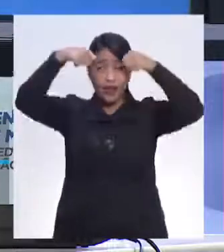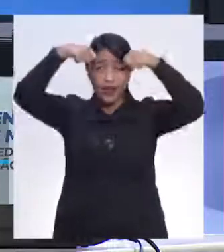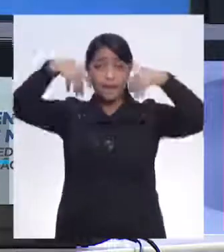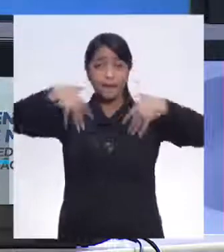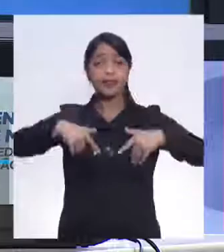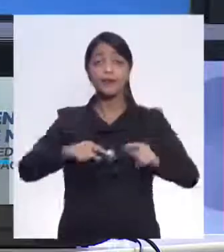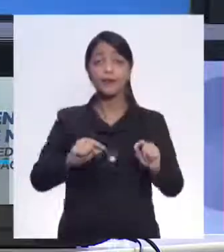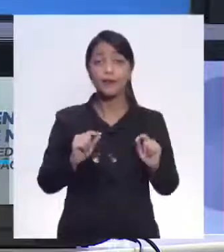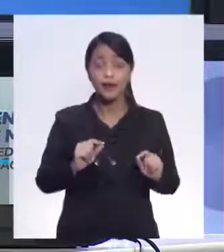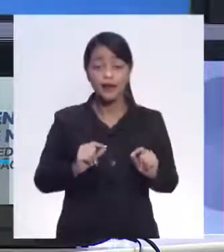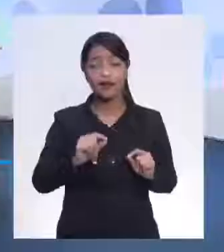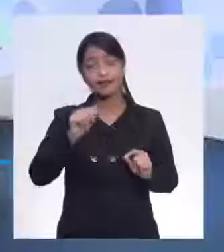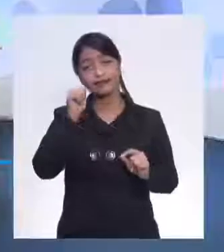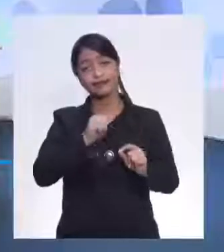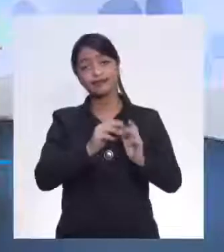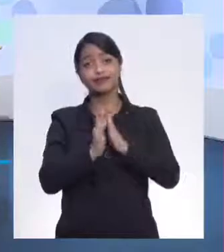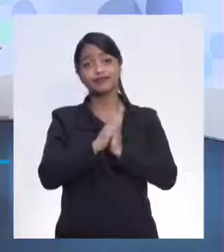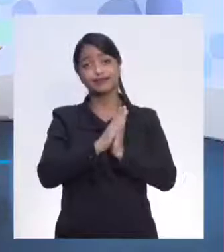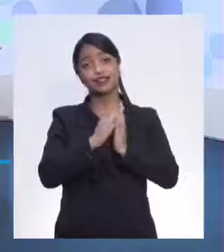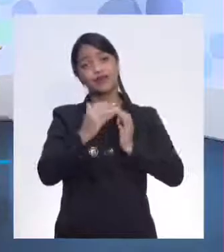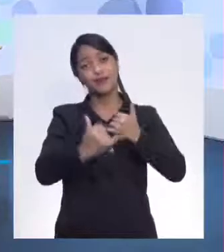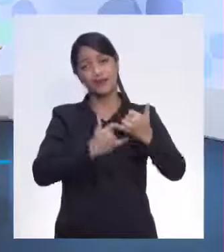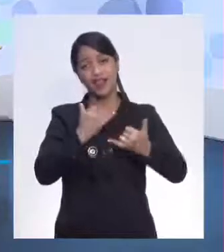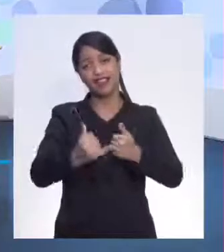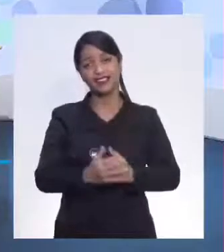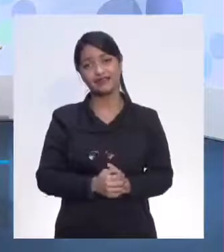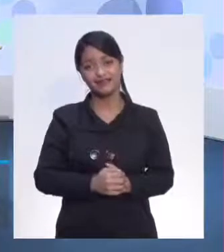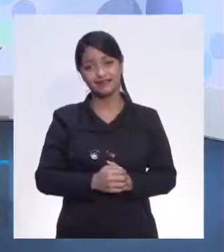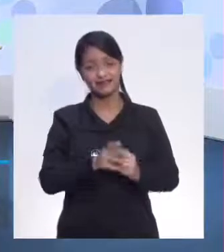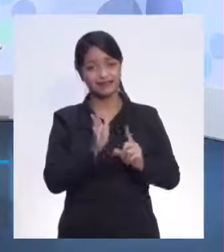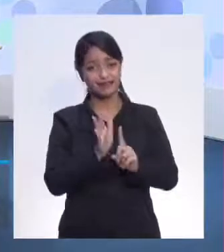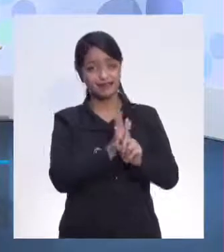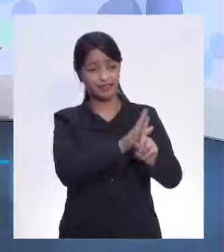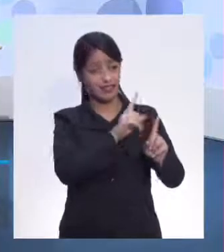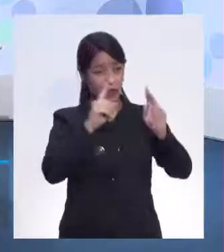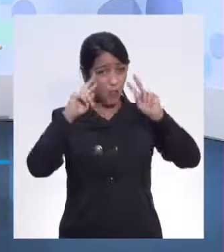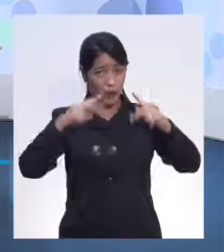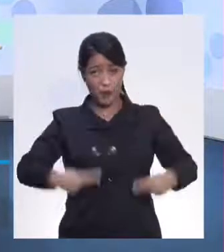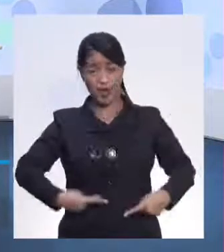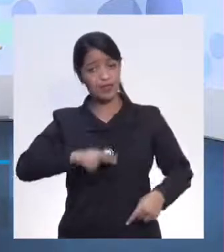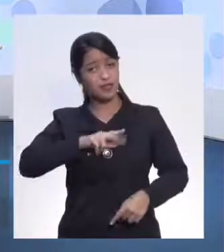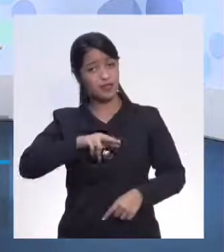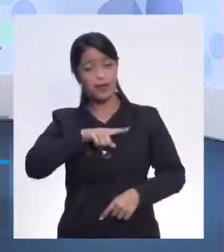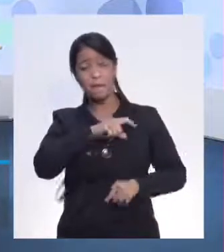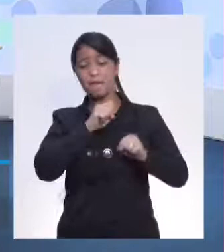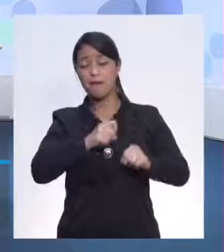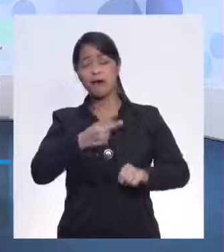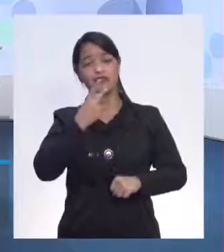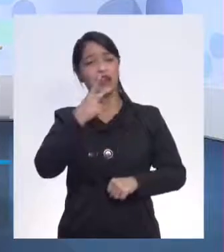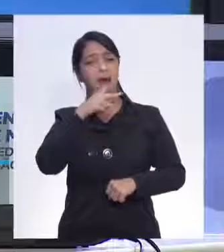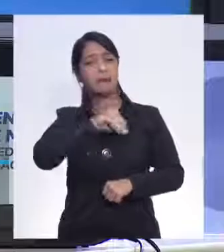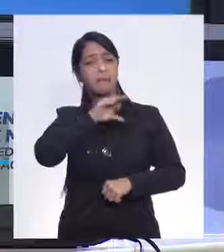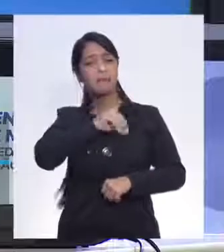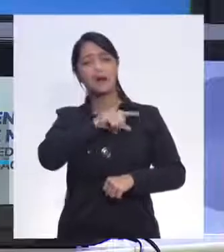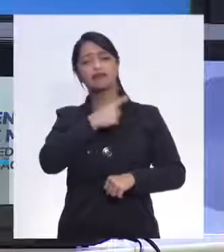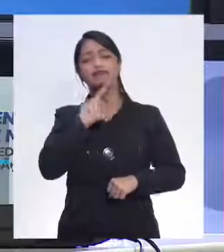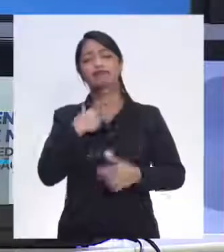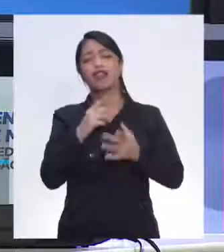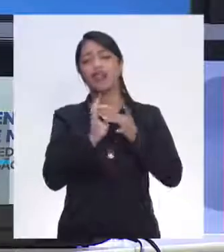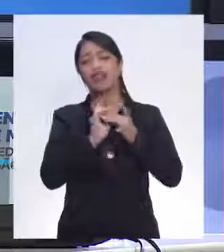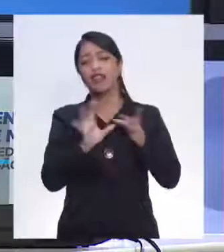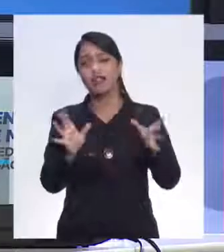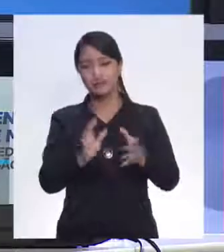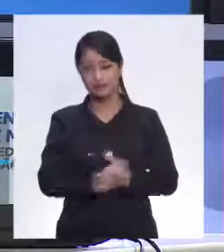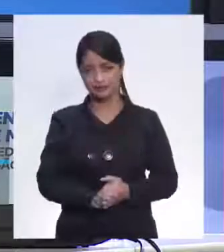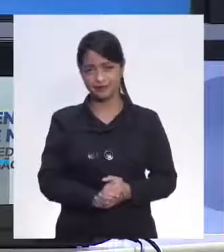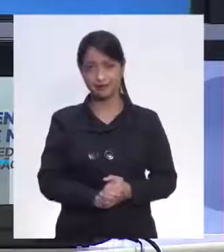aí isentou-a, porque ela não é humana, e colocou ela pode falar o que a ela boneca quer. pode falar o que ela quer. Certo? Aí ela vai lá e instiga. Ela também